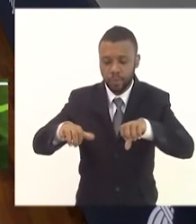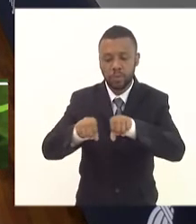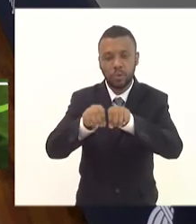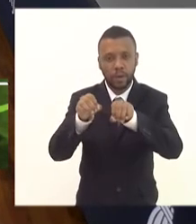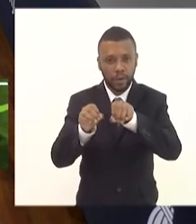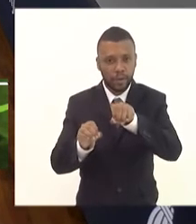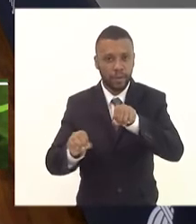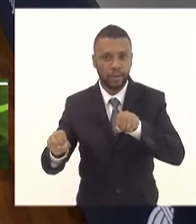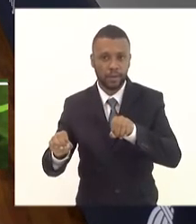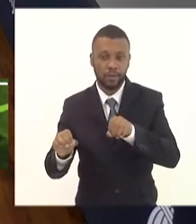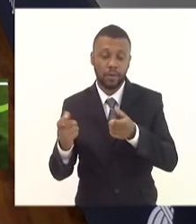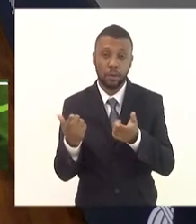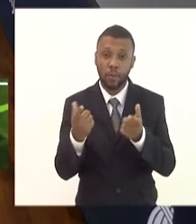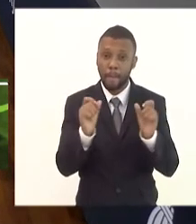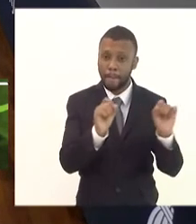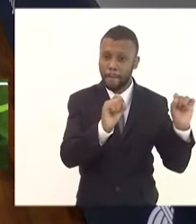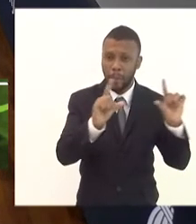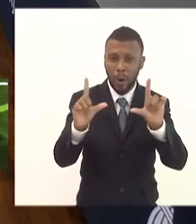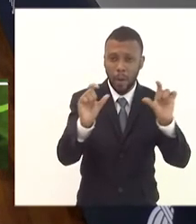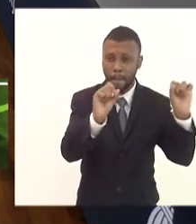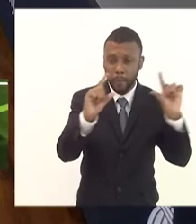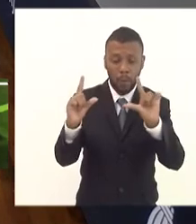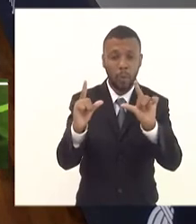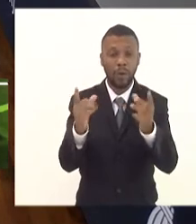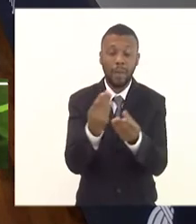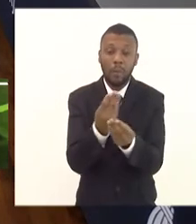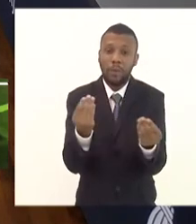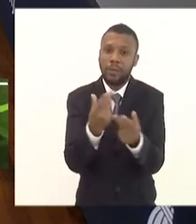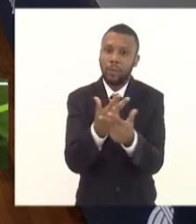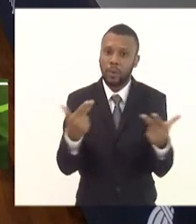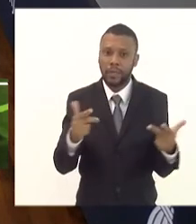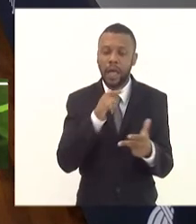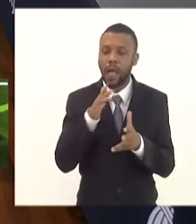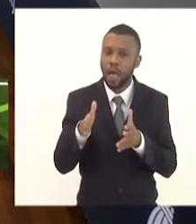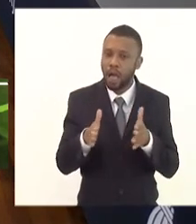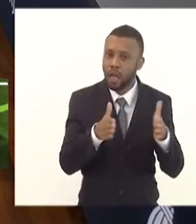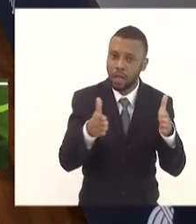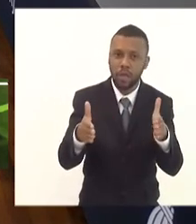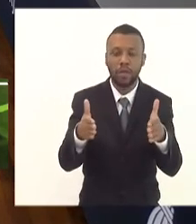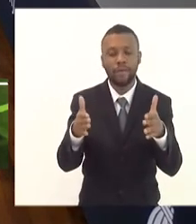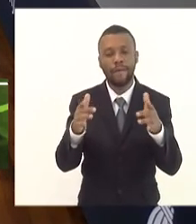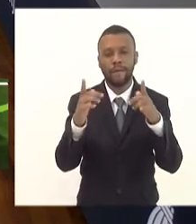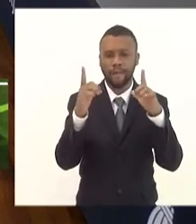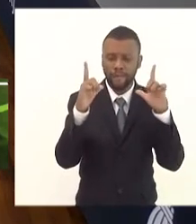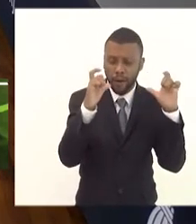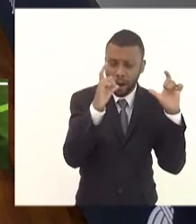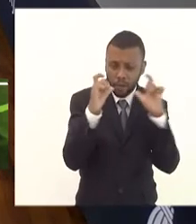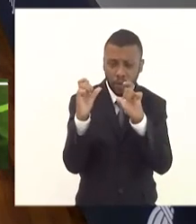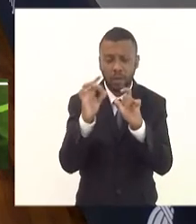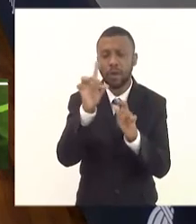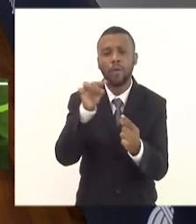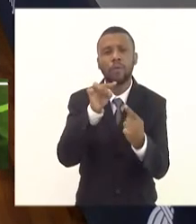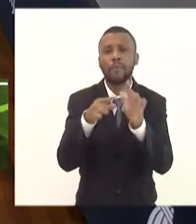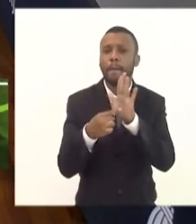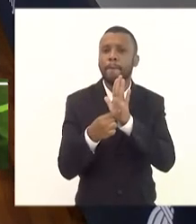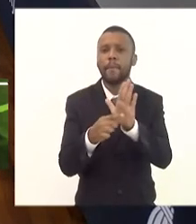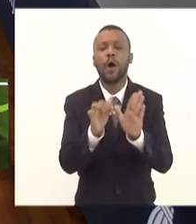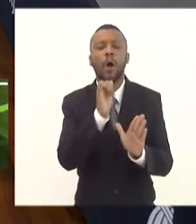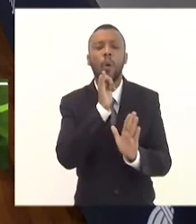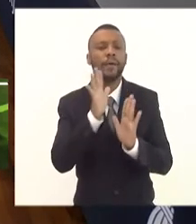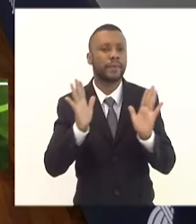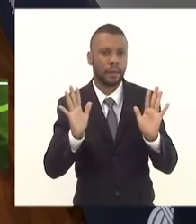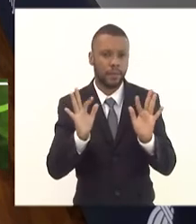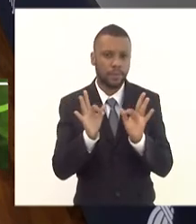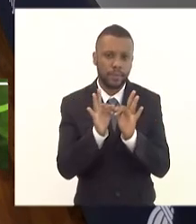coloquei todas as fotos, porque é muita coisa, são muitos rios, muitos corpos hídricos, só para exemplificar mesmo. É, aí